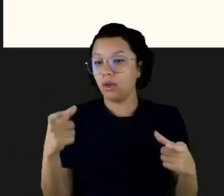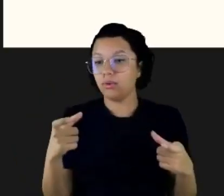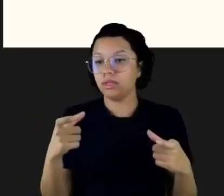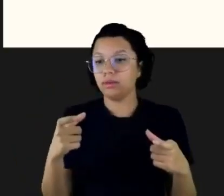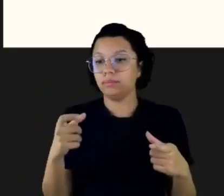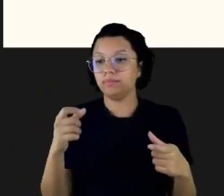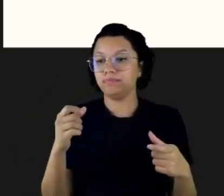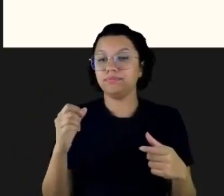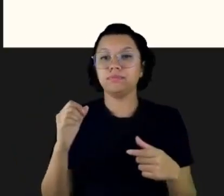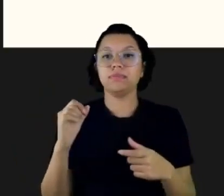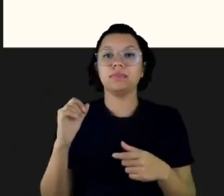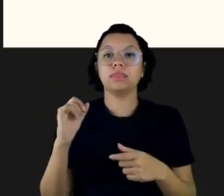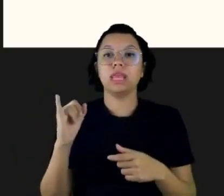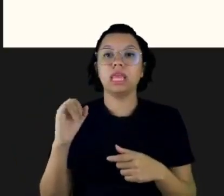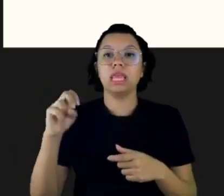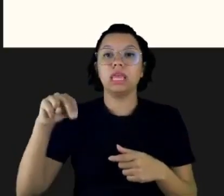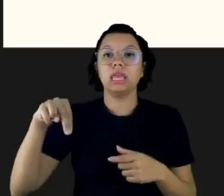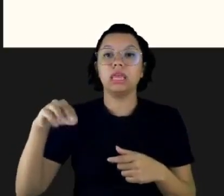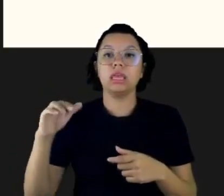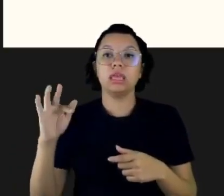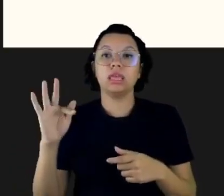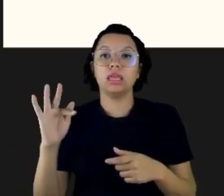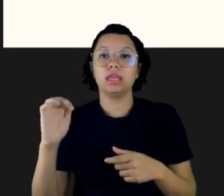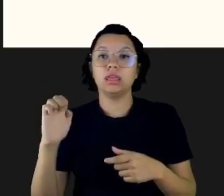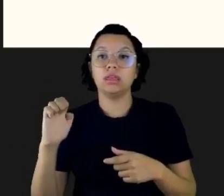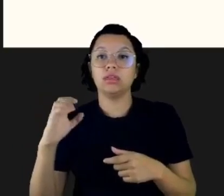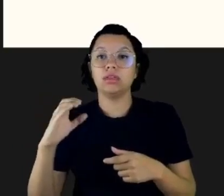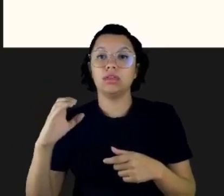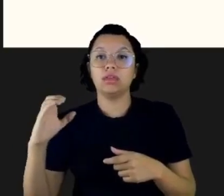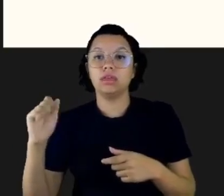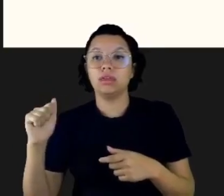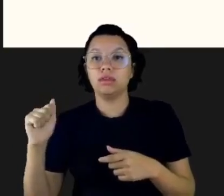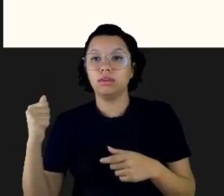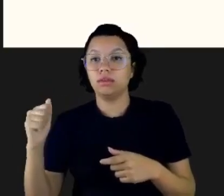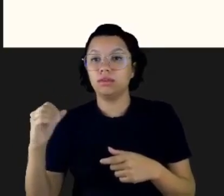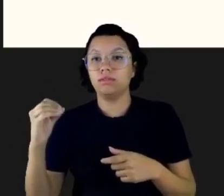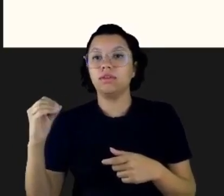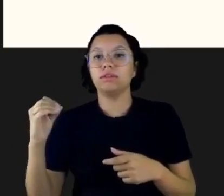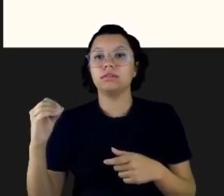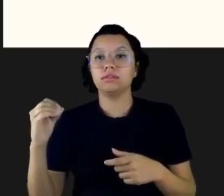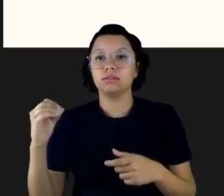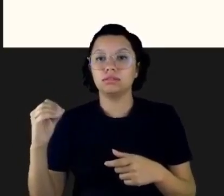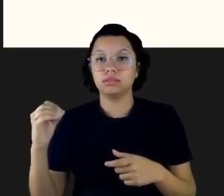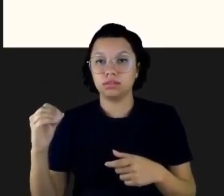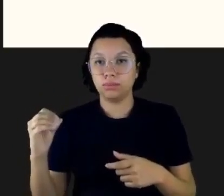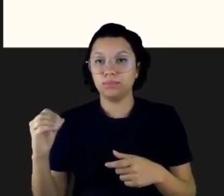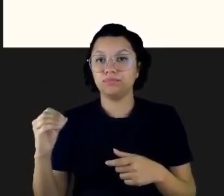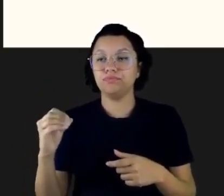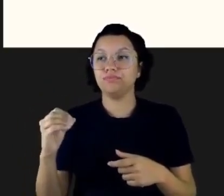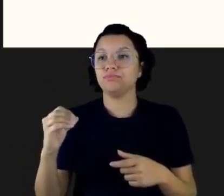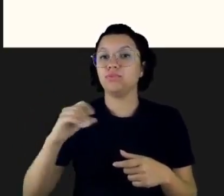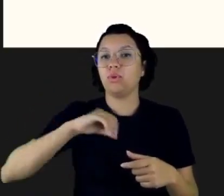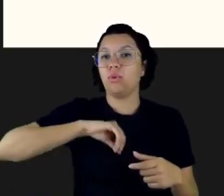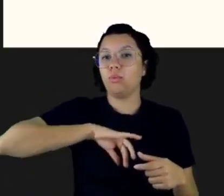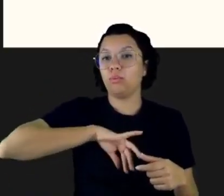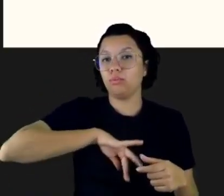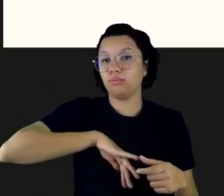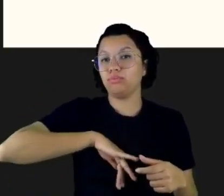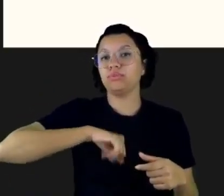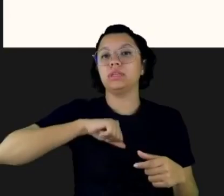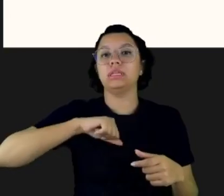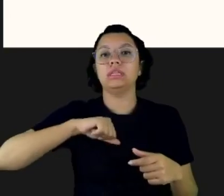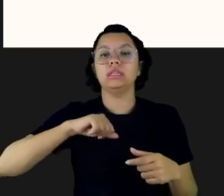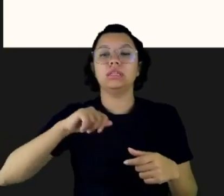Que tipo de infecção que pode causar delírio? Qualquer uma. Infecção de urina, pneumonia, infecção na